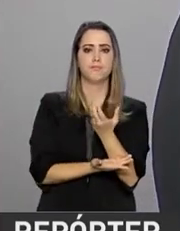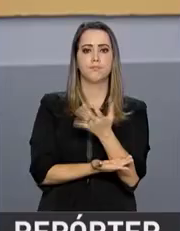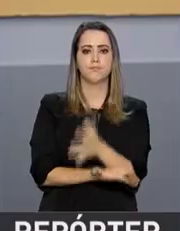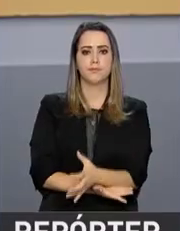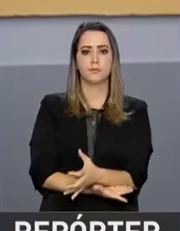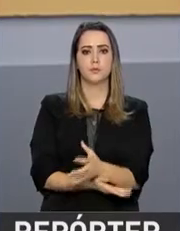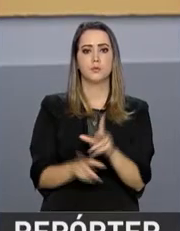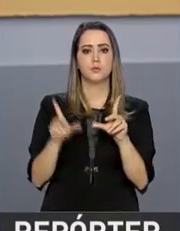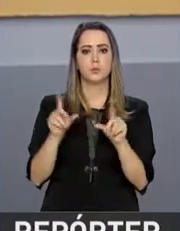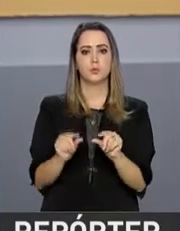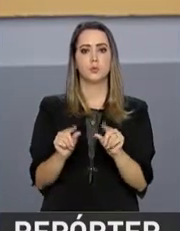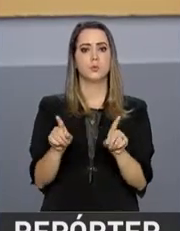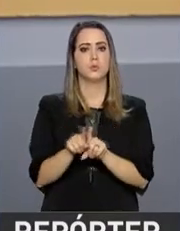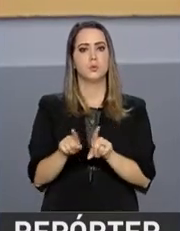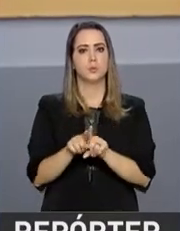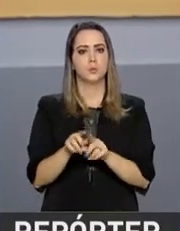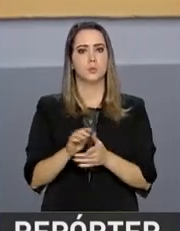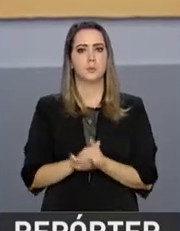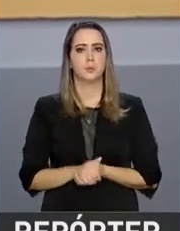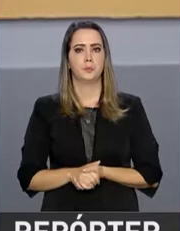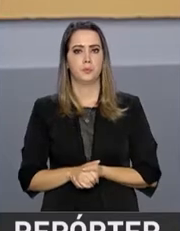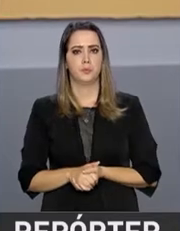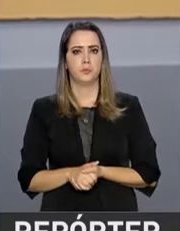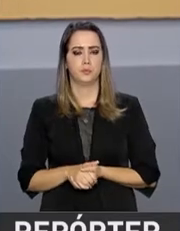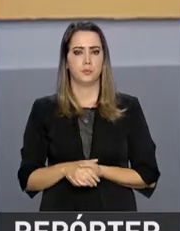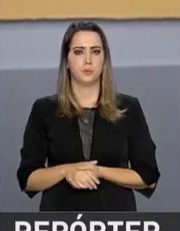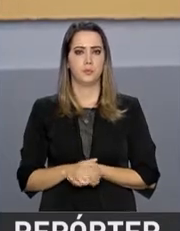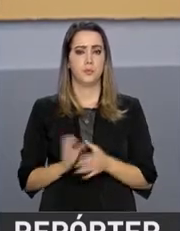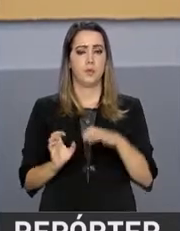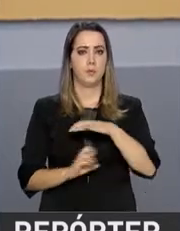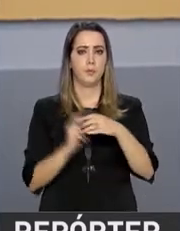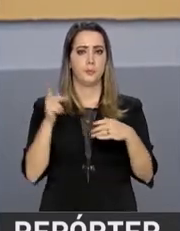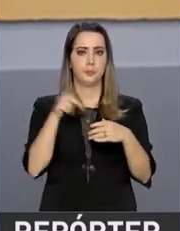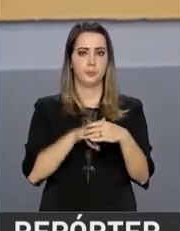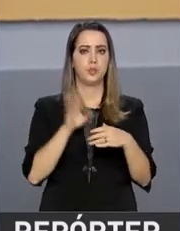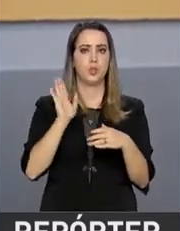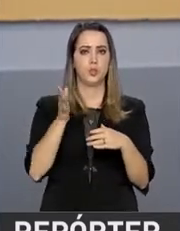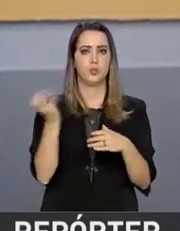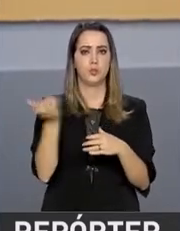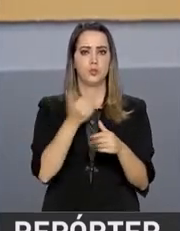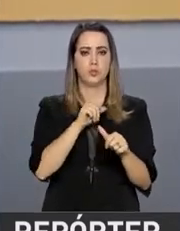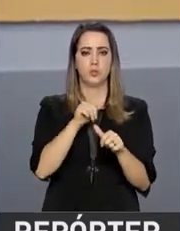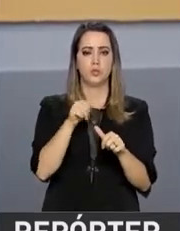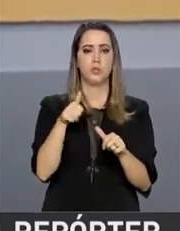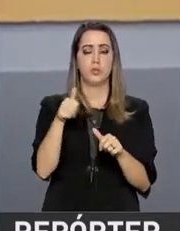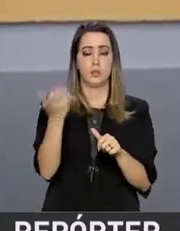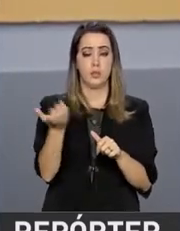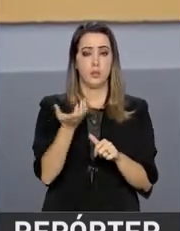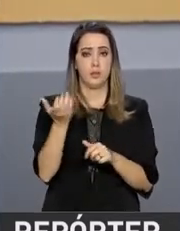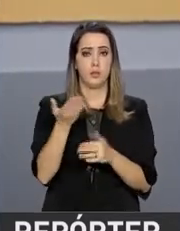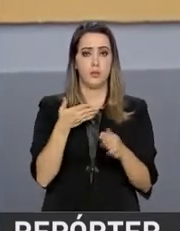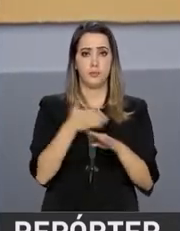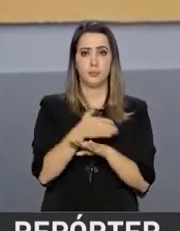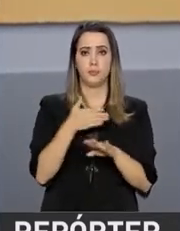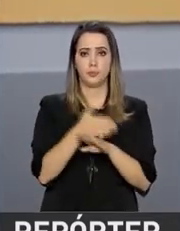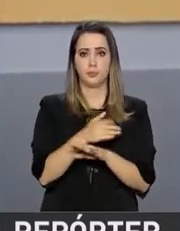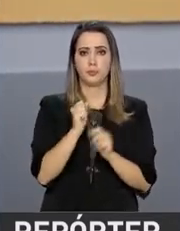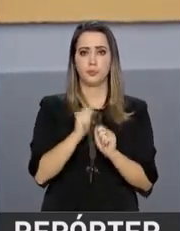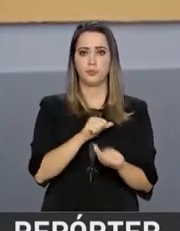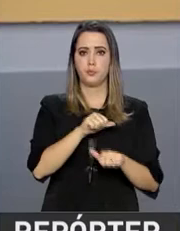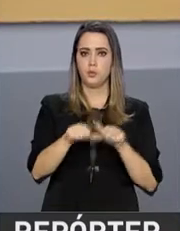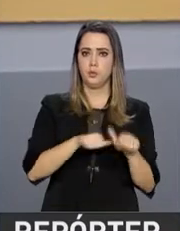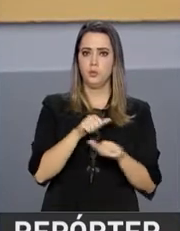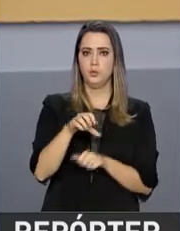16%. A Petrobras foi uma das empresas que já sinalizou interesse em aderir à iniciativa, com potencial de